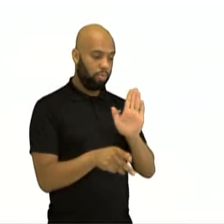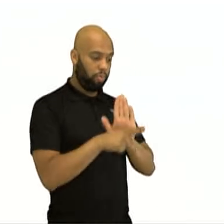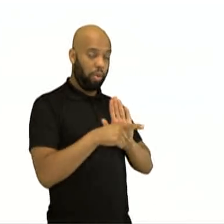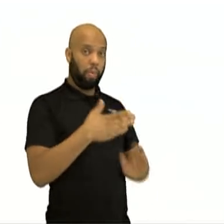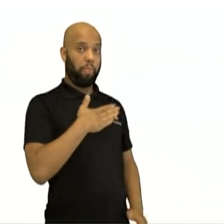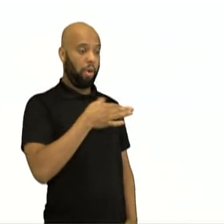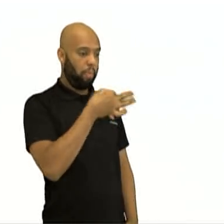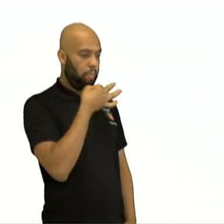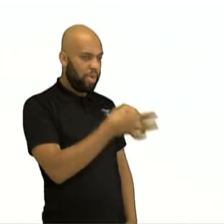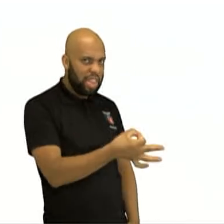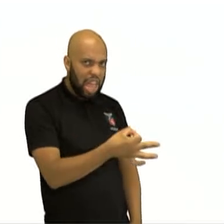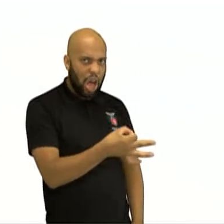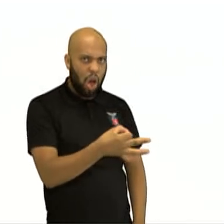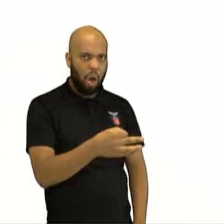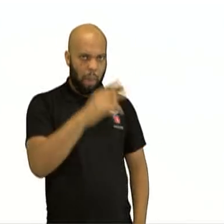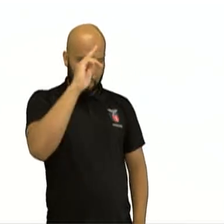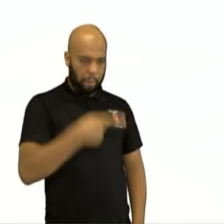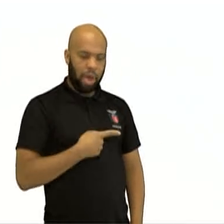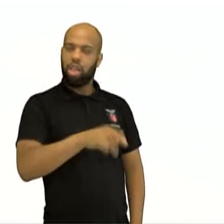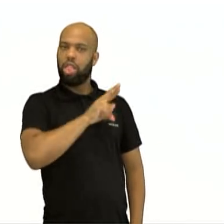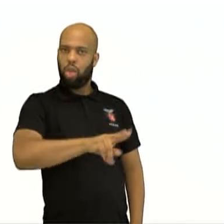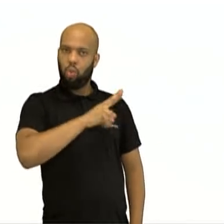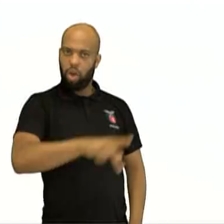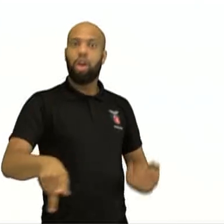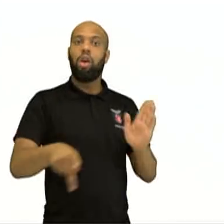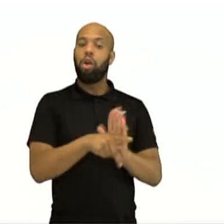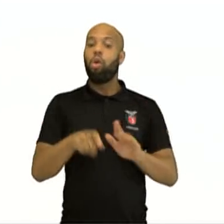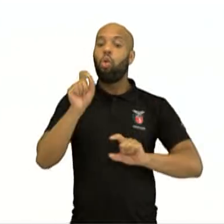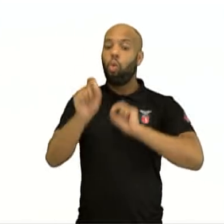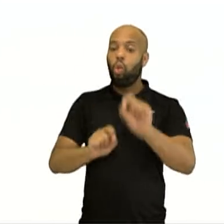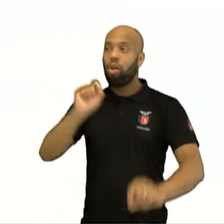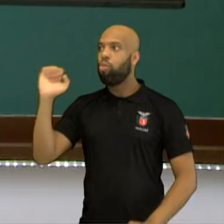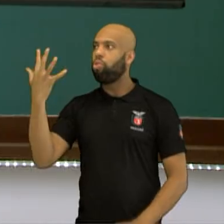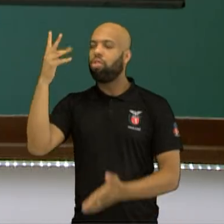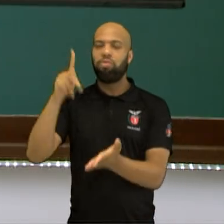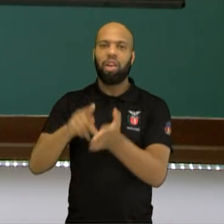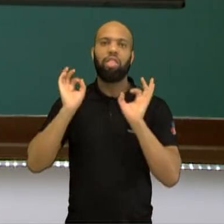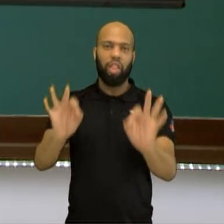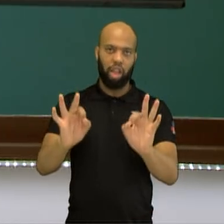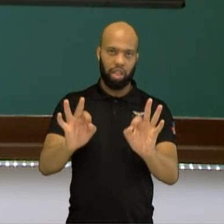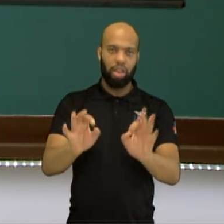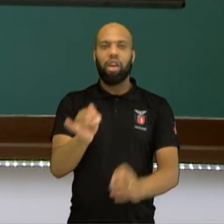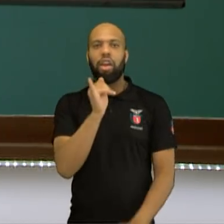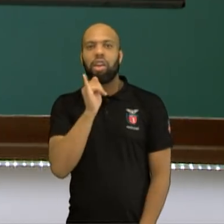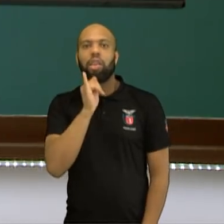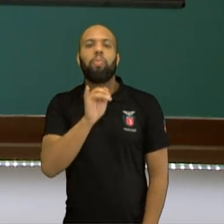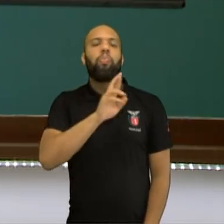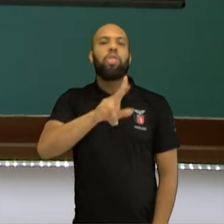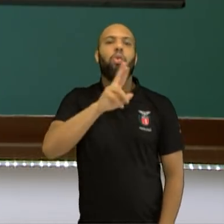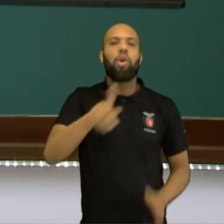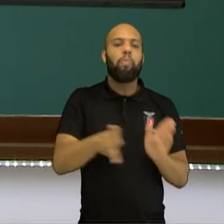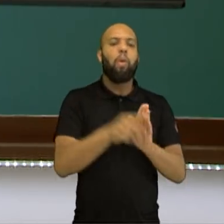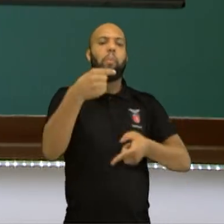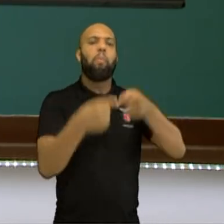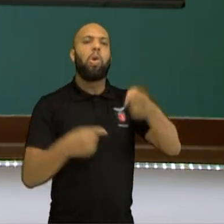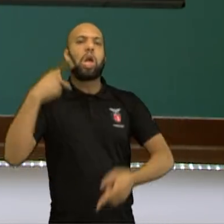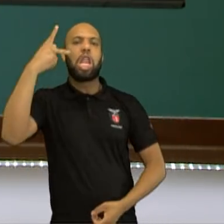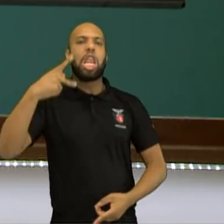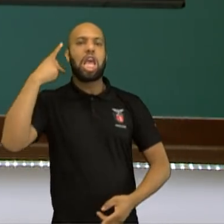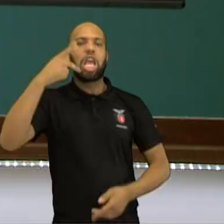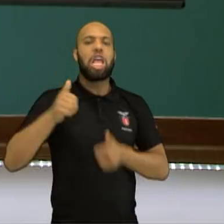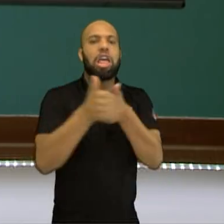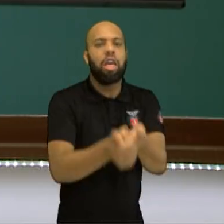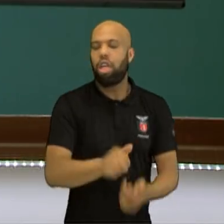opiniões pessoais ao realizar um determinado experimento. Ele não pode se deixar levar por questões políticas, por